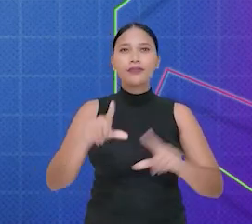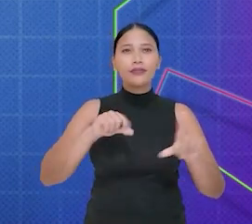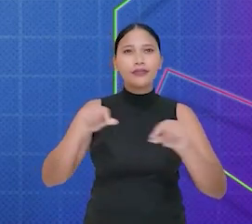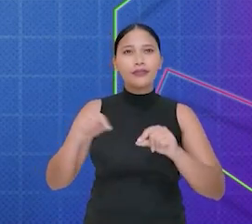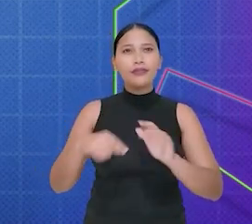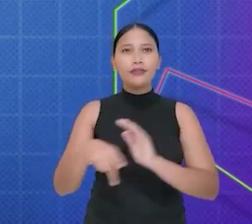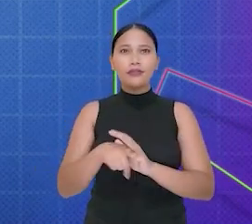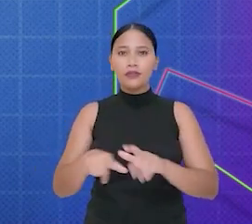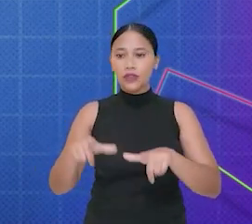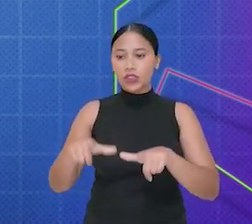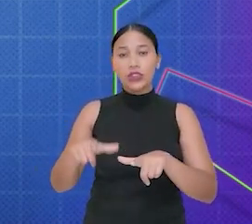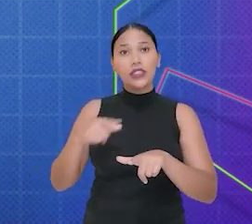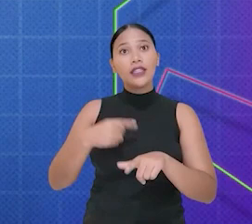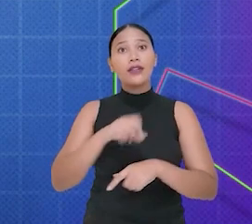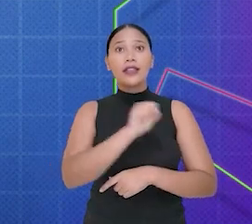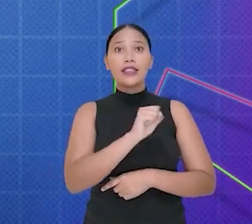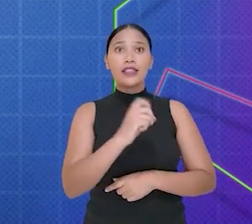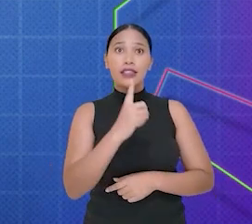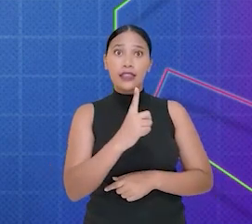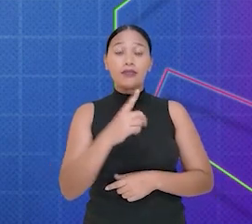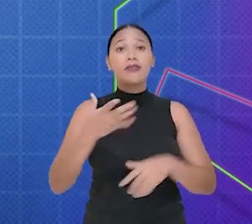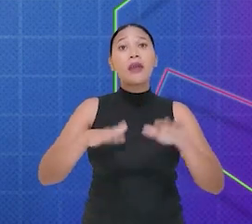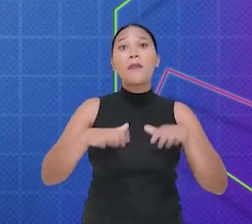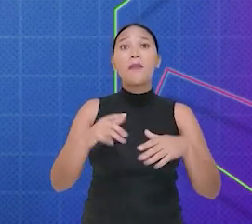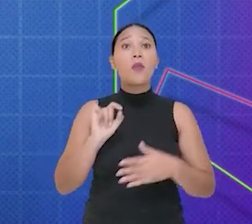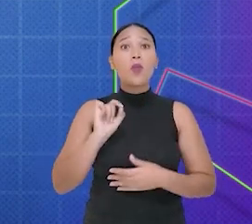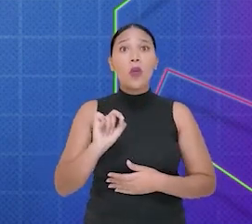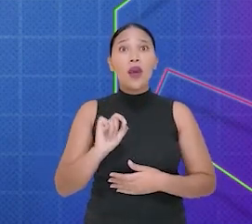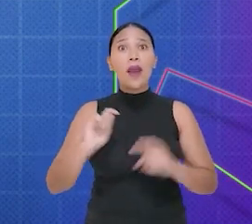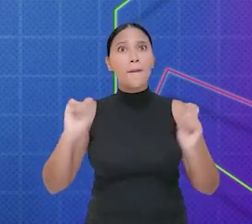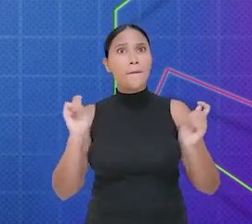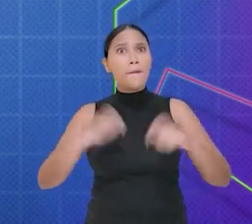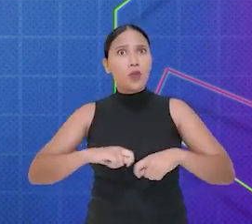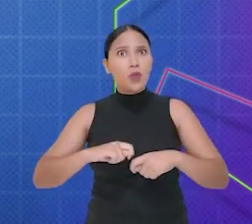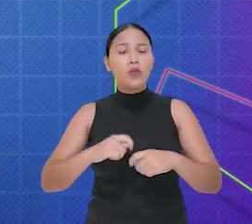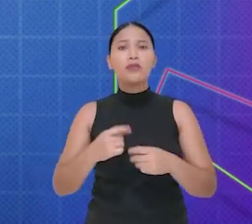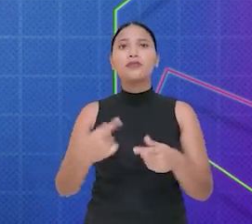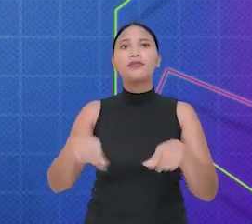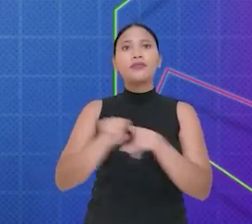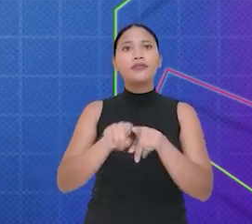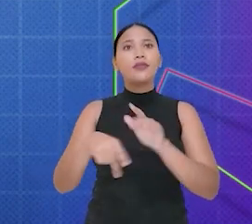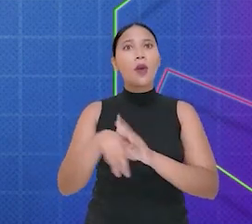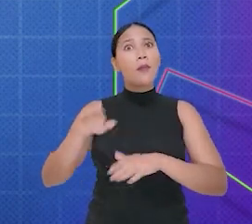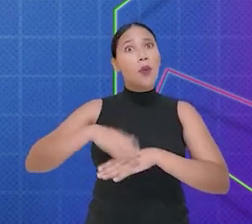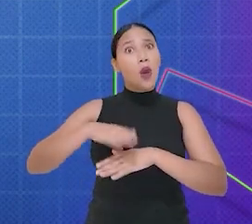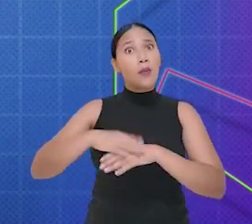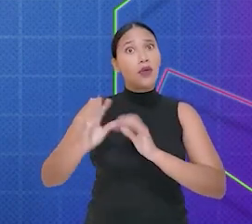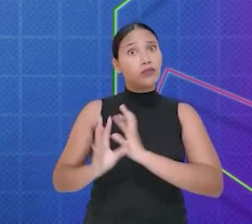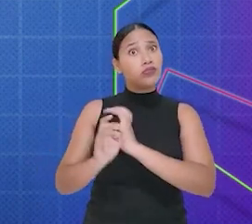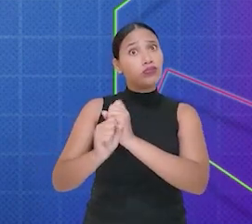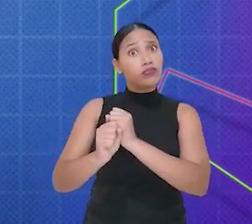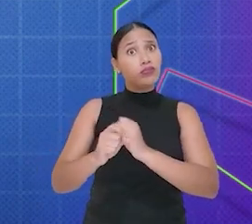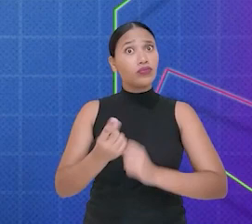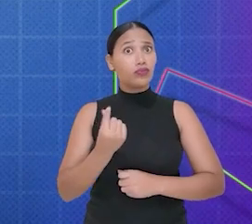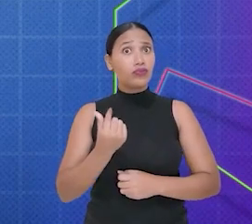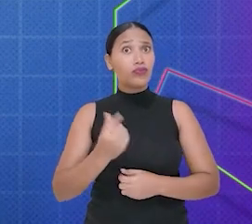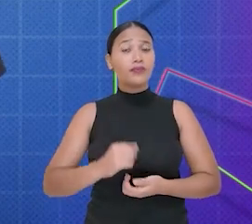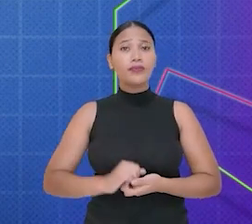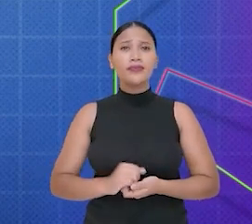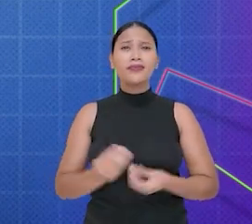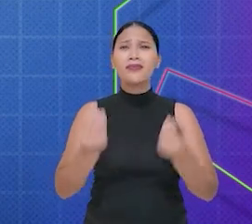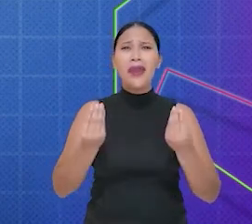rápida. A escolha entre disco rígido e SSD depende de fatores como capacidade de armazenamento e o seu próprio